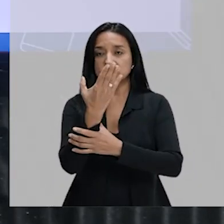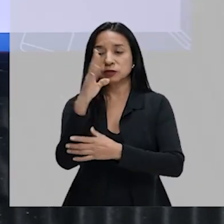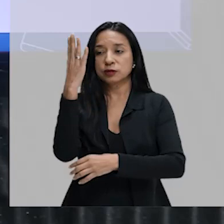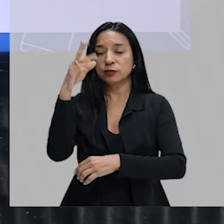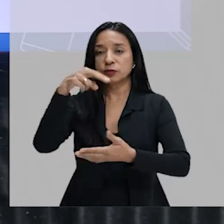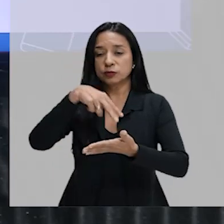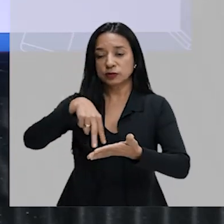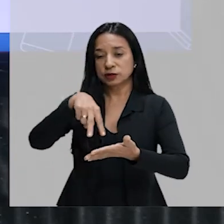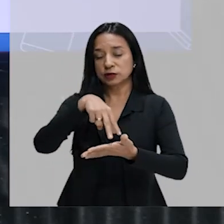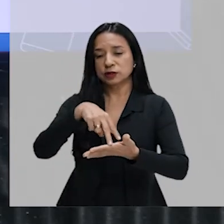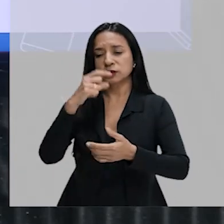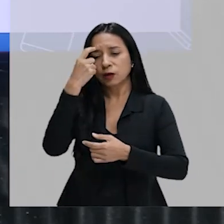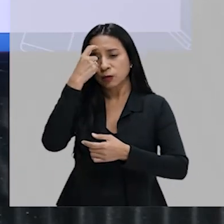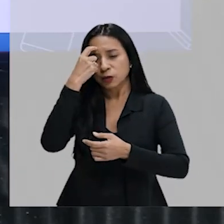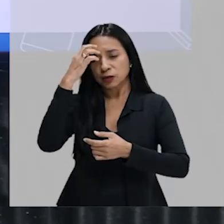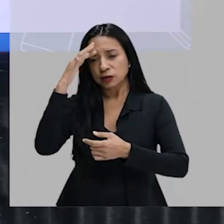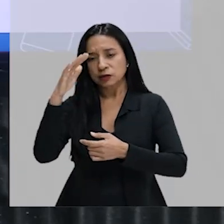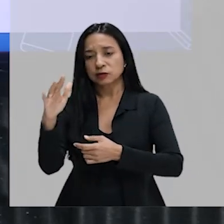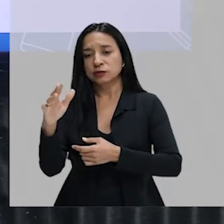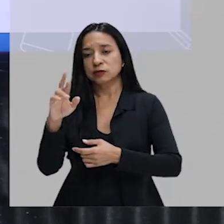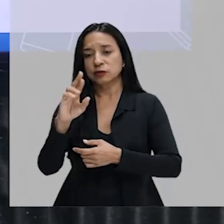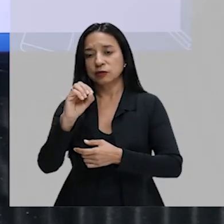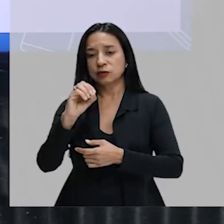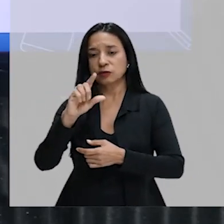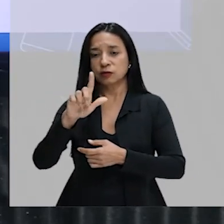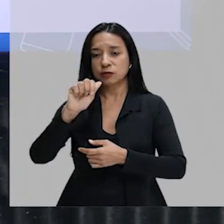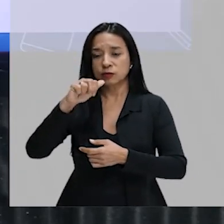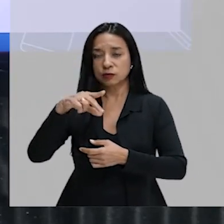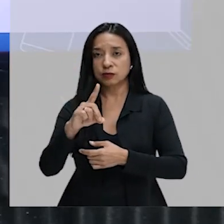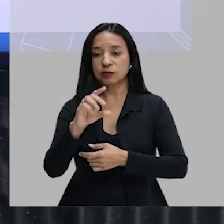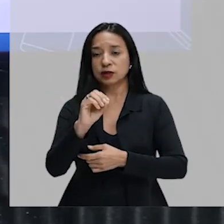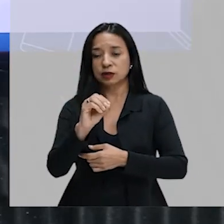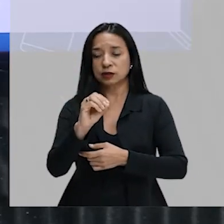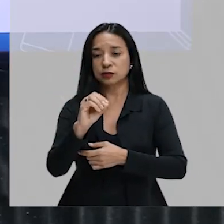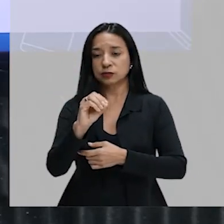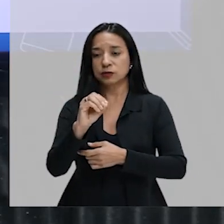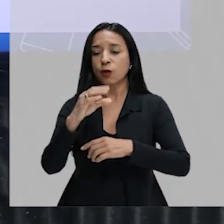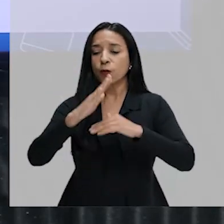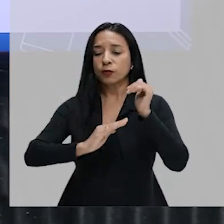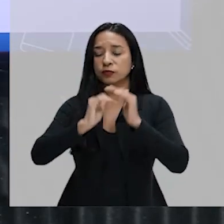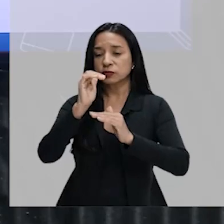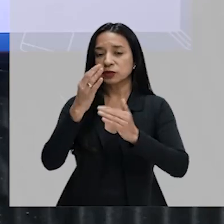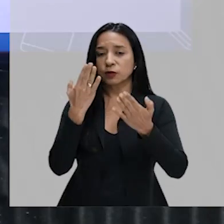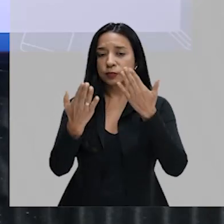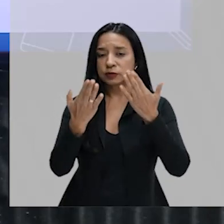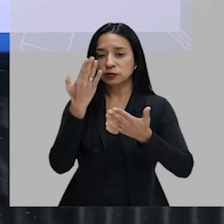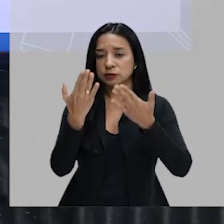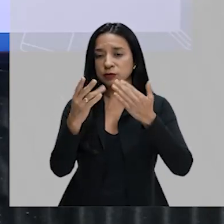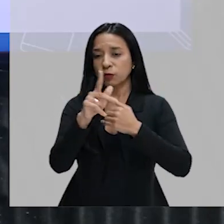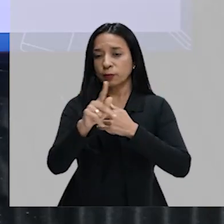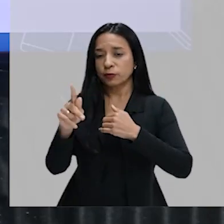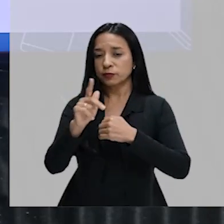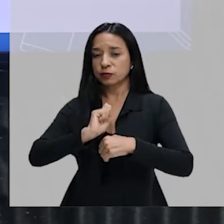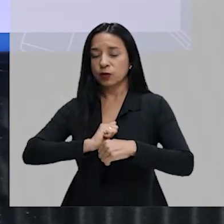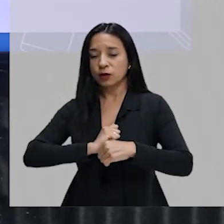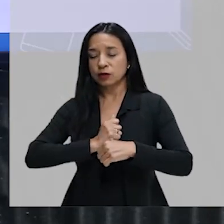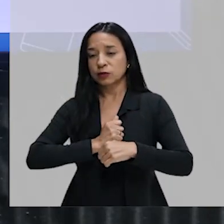dentro das unidades temáticas da educação física, mas tudo que vai trazer algum tipo